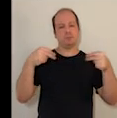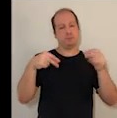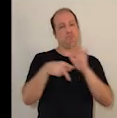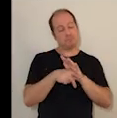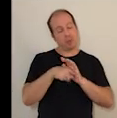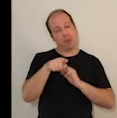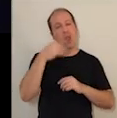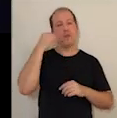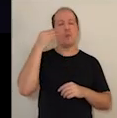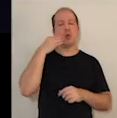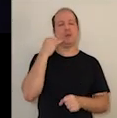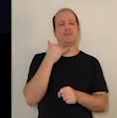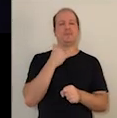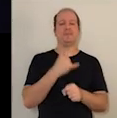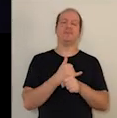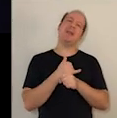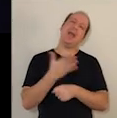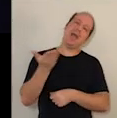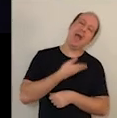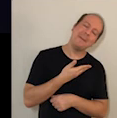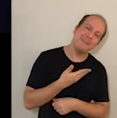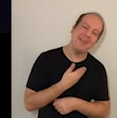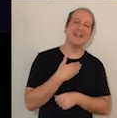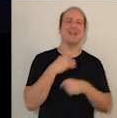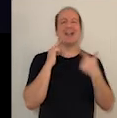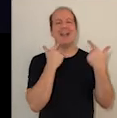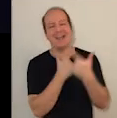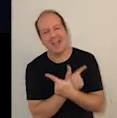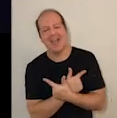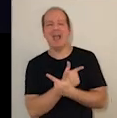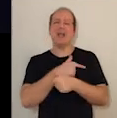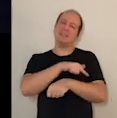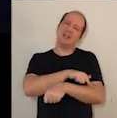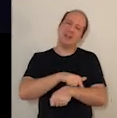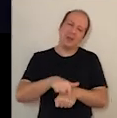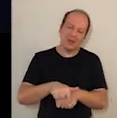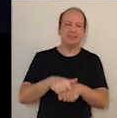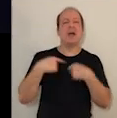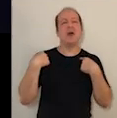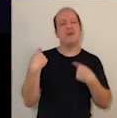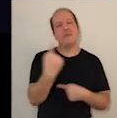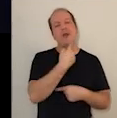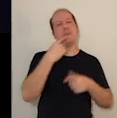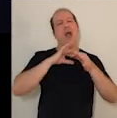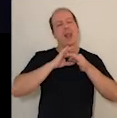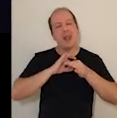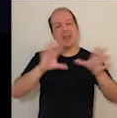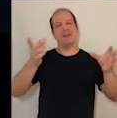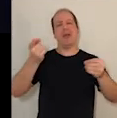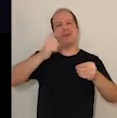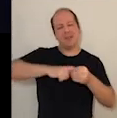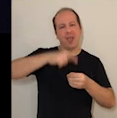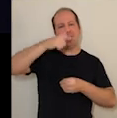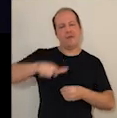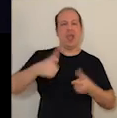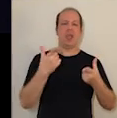convidá-lo cortesmente para o banquete fúnebre de Messer Volpone. Sejamos todos amigos, bem-humorados